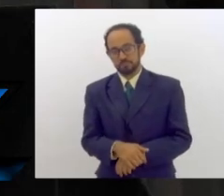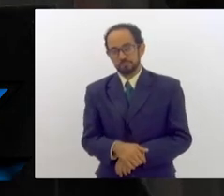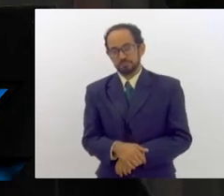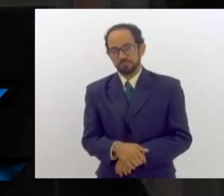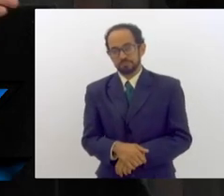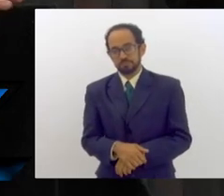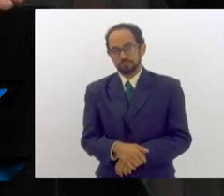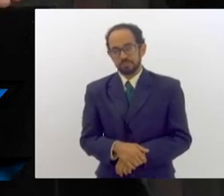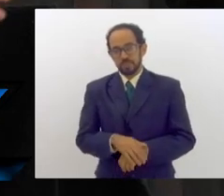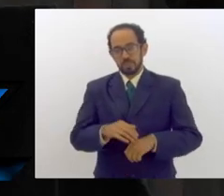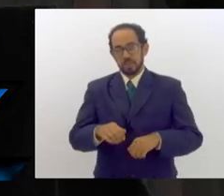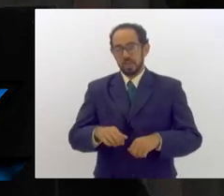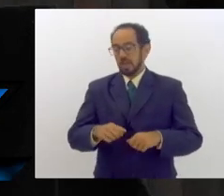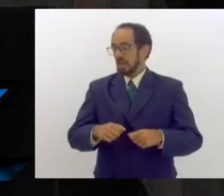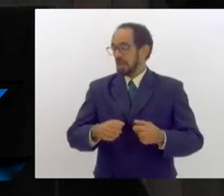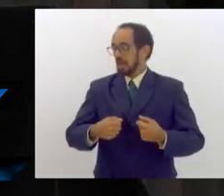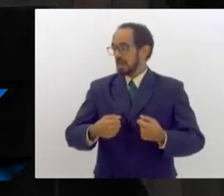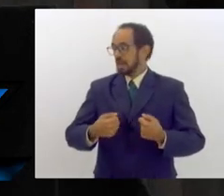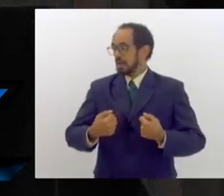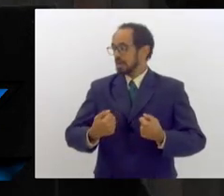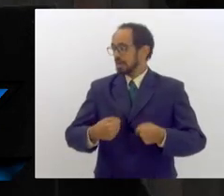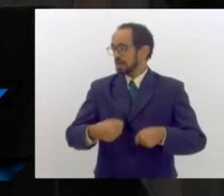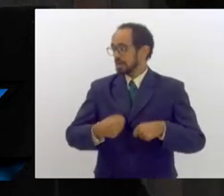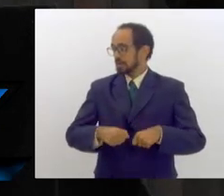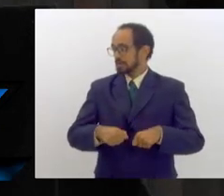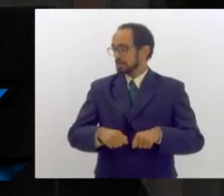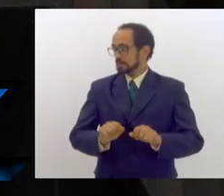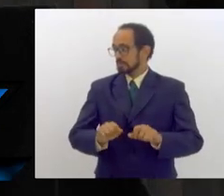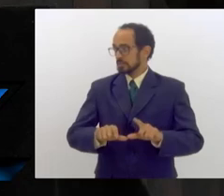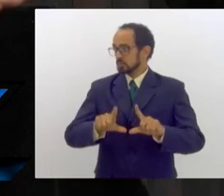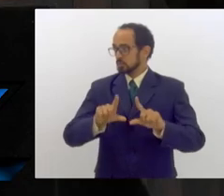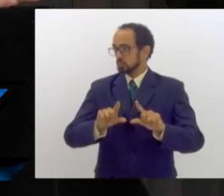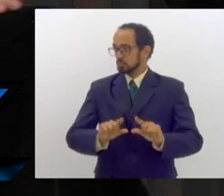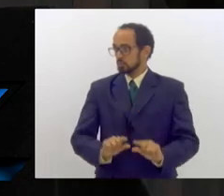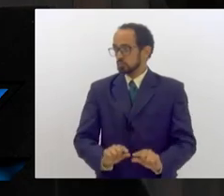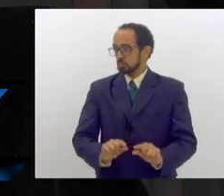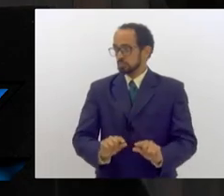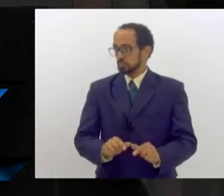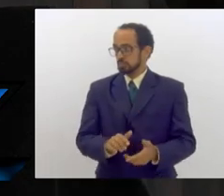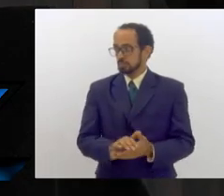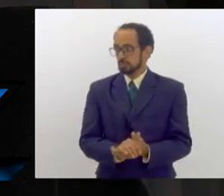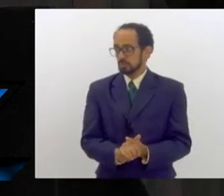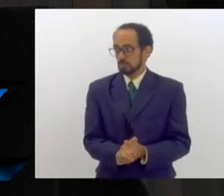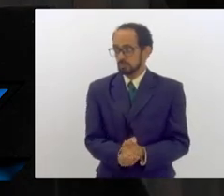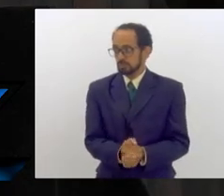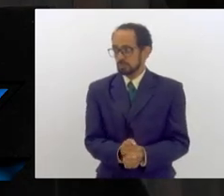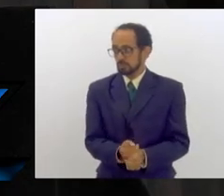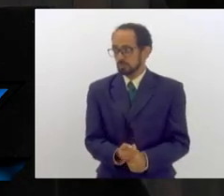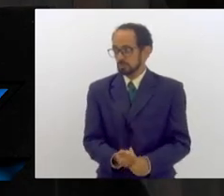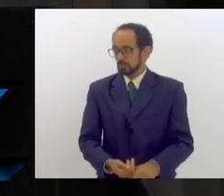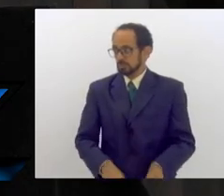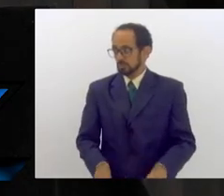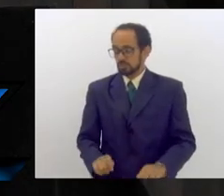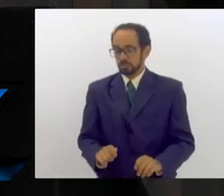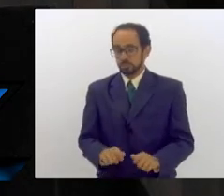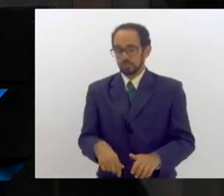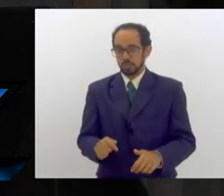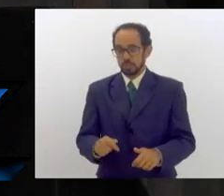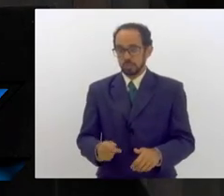a demanda foi ao chão evidentemente veio o